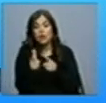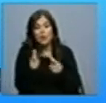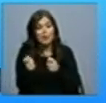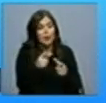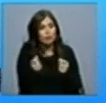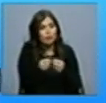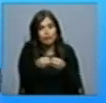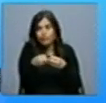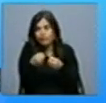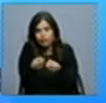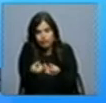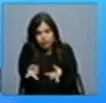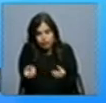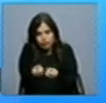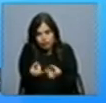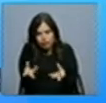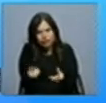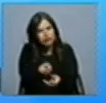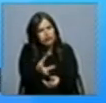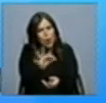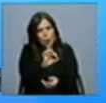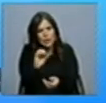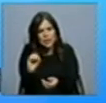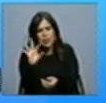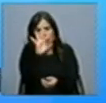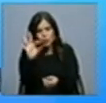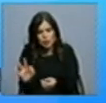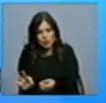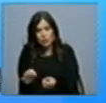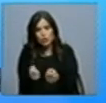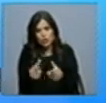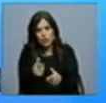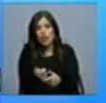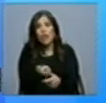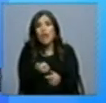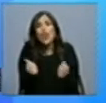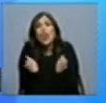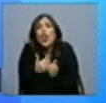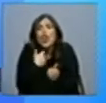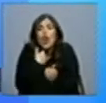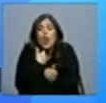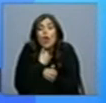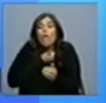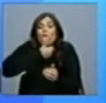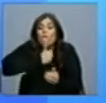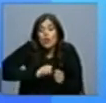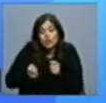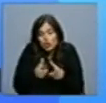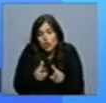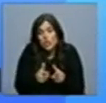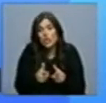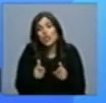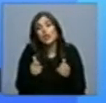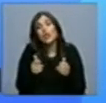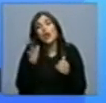galáxia, provavelmente em todas as galáxias. Cerca de 80% das estrelas são anãs vermelhas, mais pequenininhas, menos quentes do que o nosso Sol e, portanto,